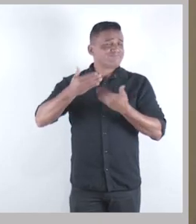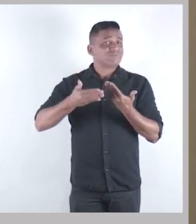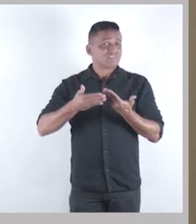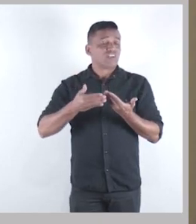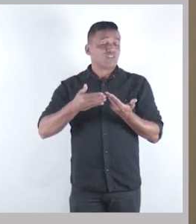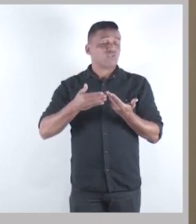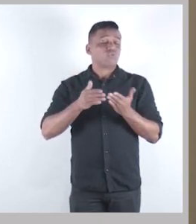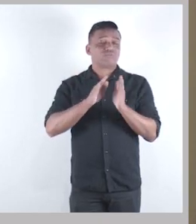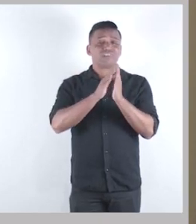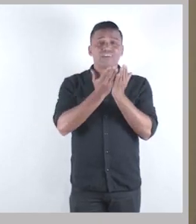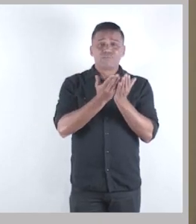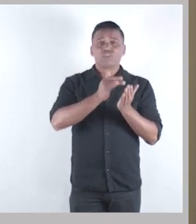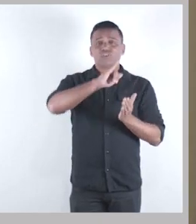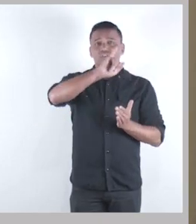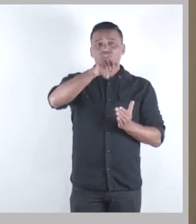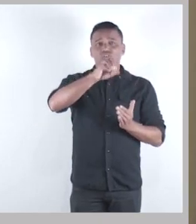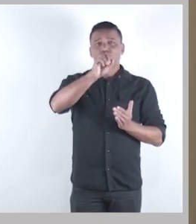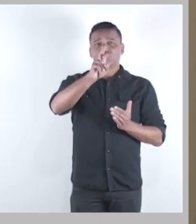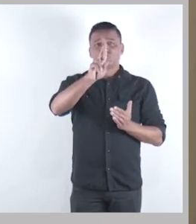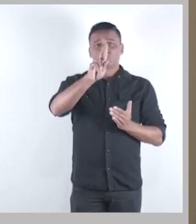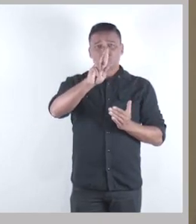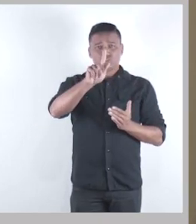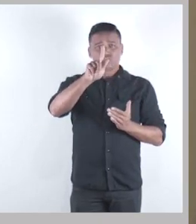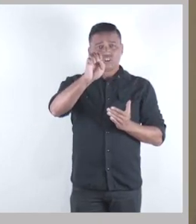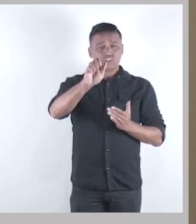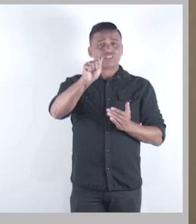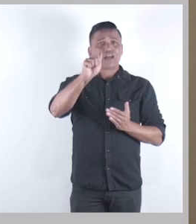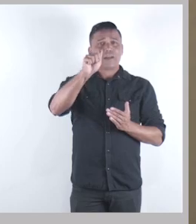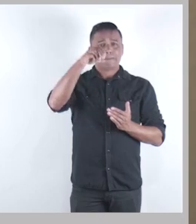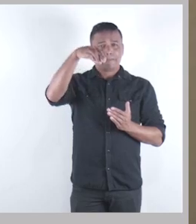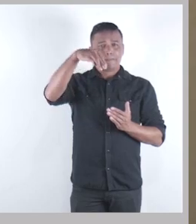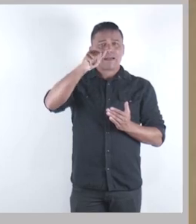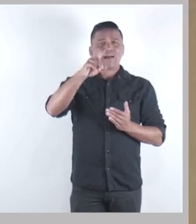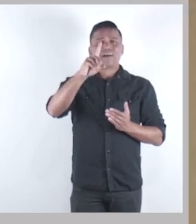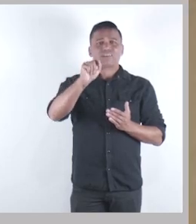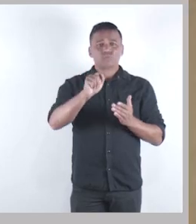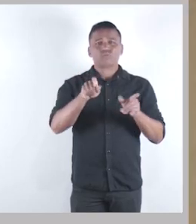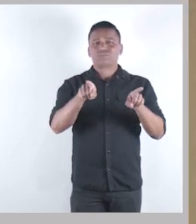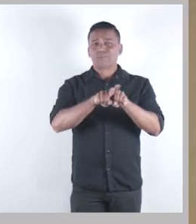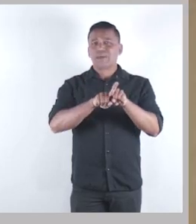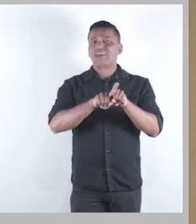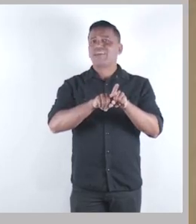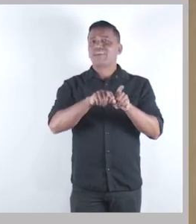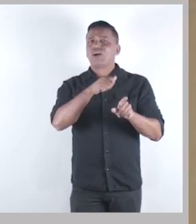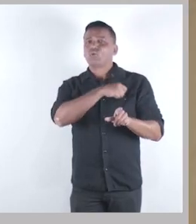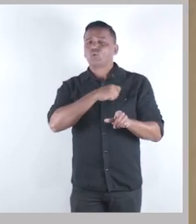Jorge Amado, nós lemos Machado